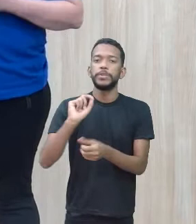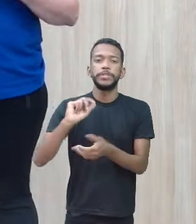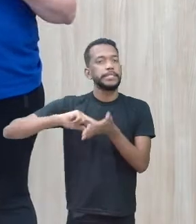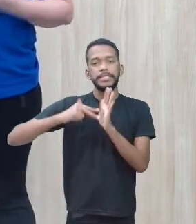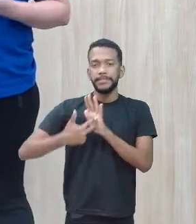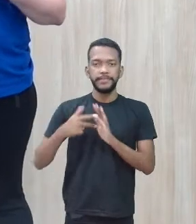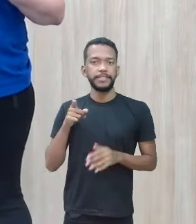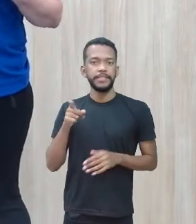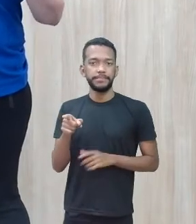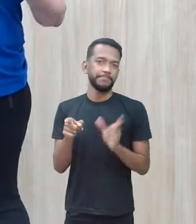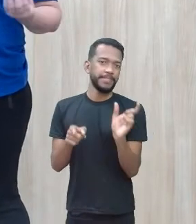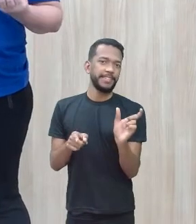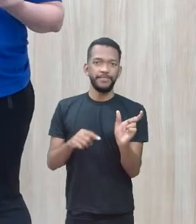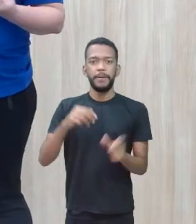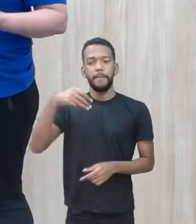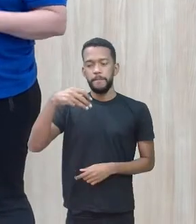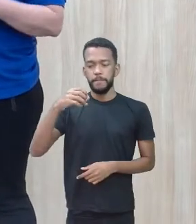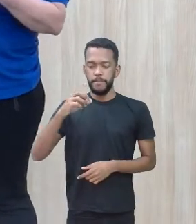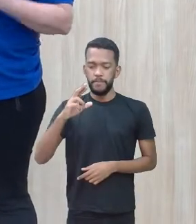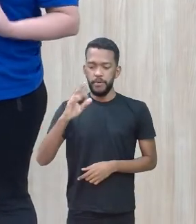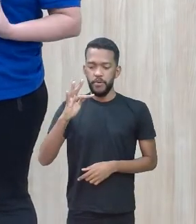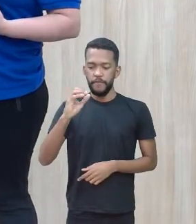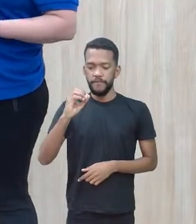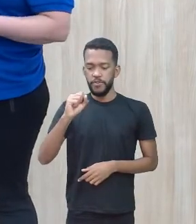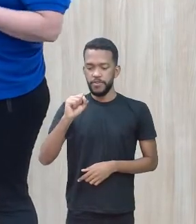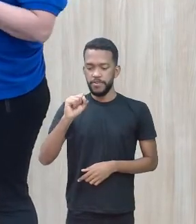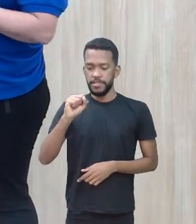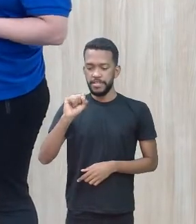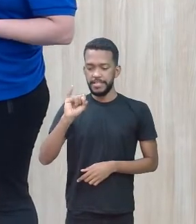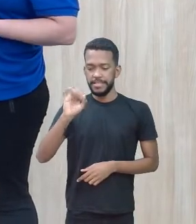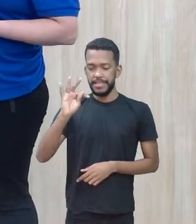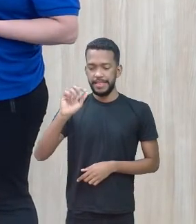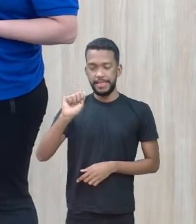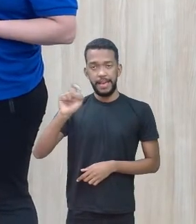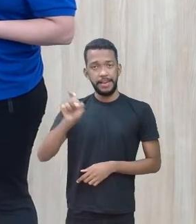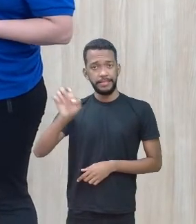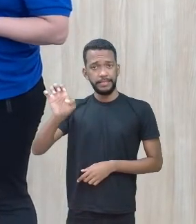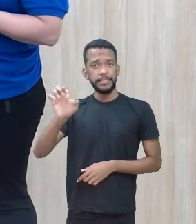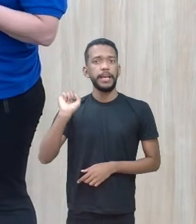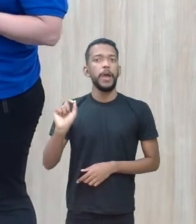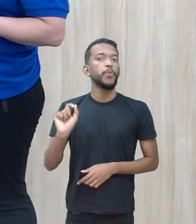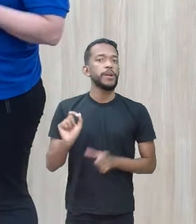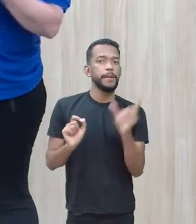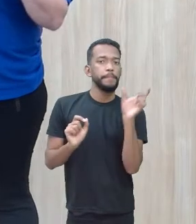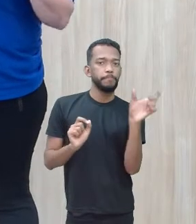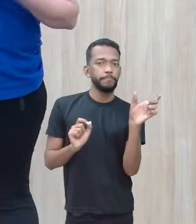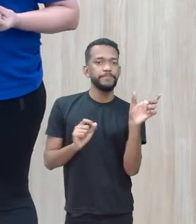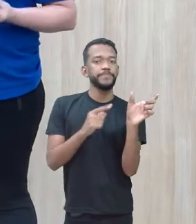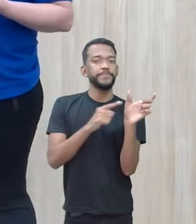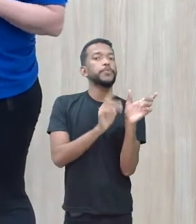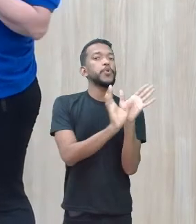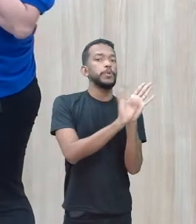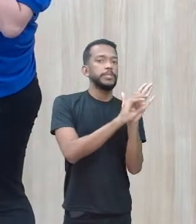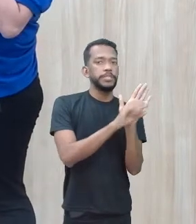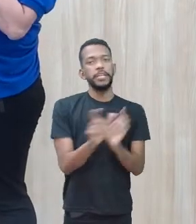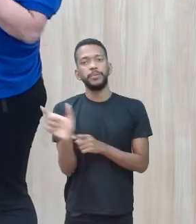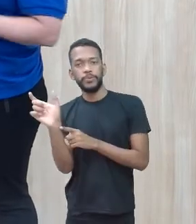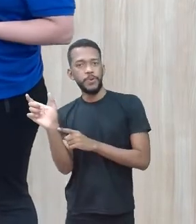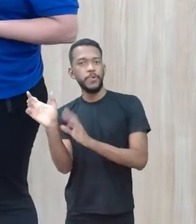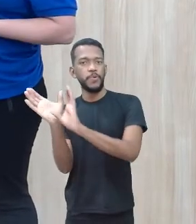palavra morfossintaxe. É a junção de duas palavras, que é dos conceitos, que